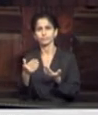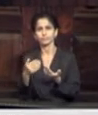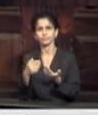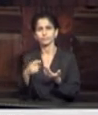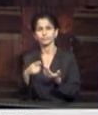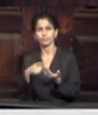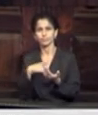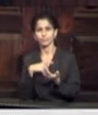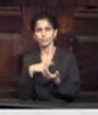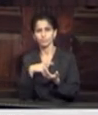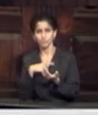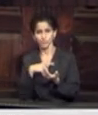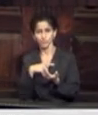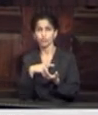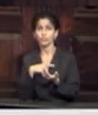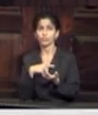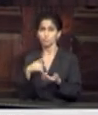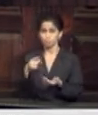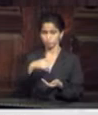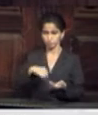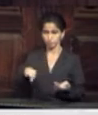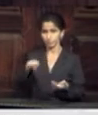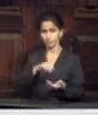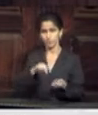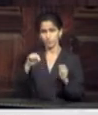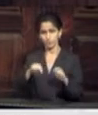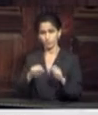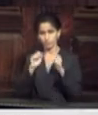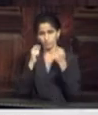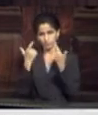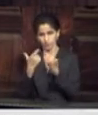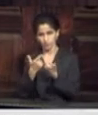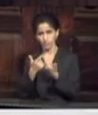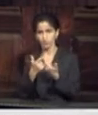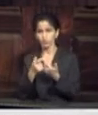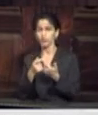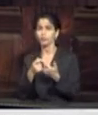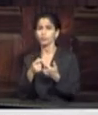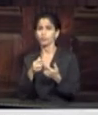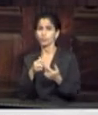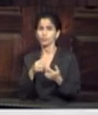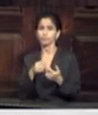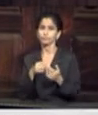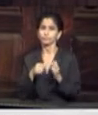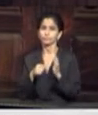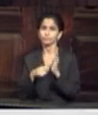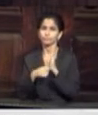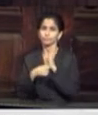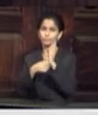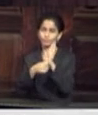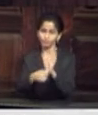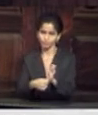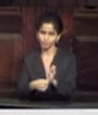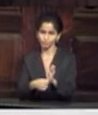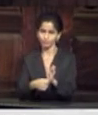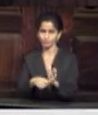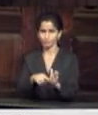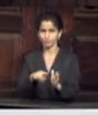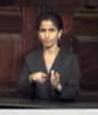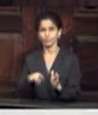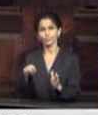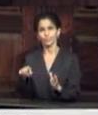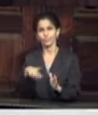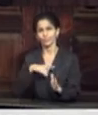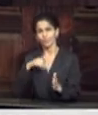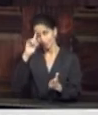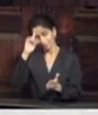que se colocam ainda para nós, aqui na Assembleia Legislativa, após esta decisão, a meu ver, esta